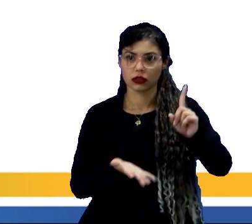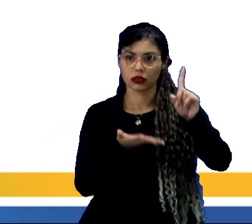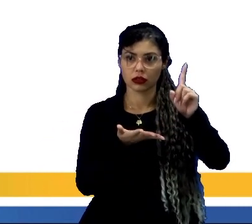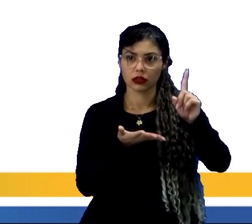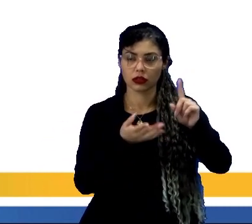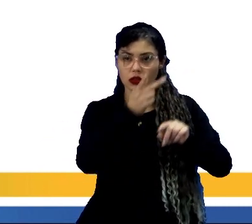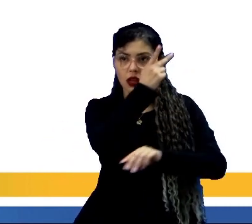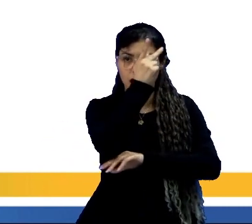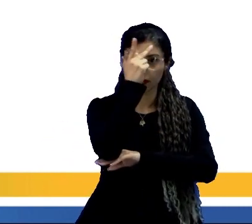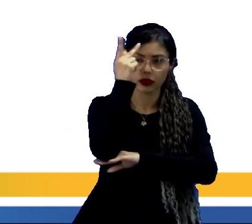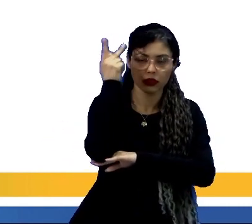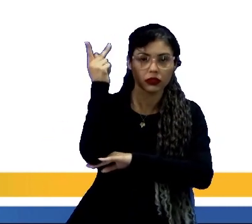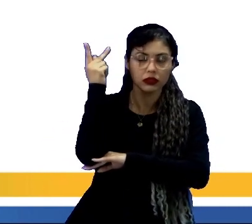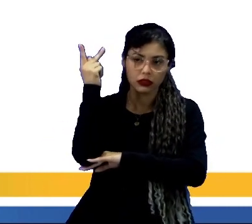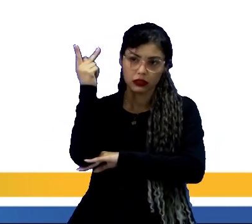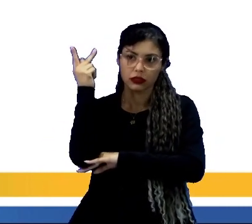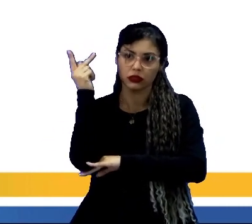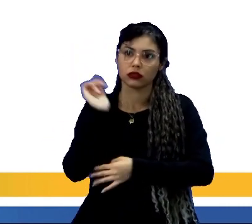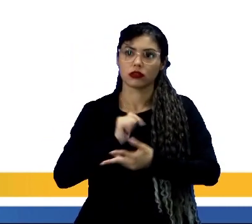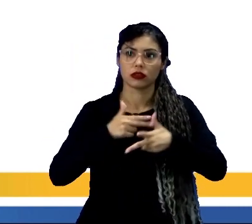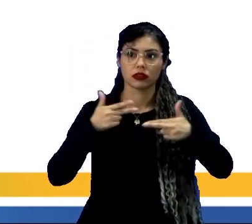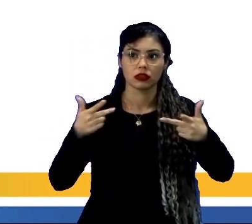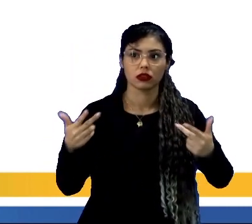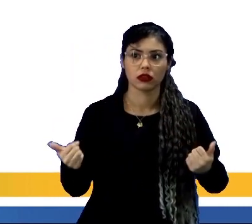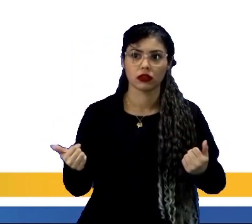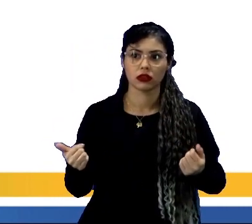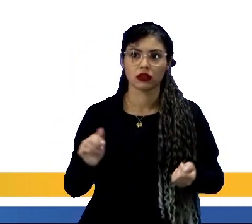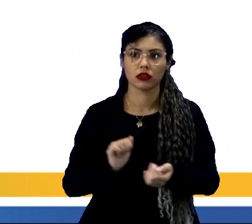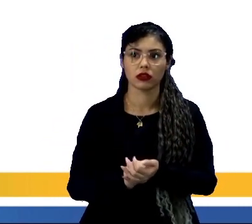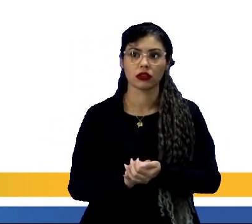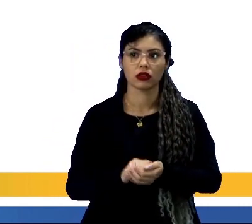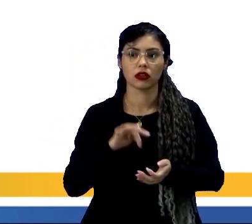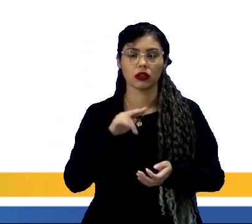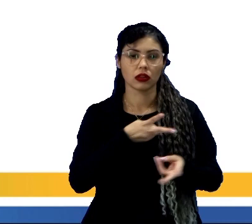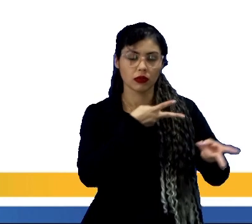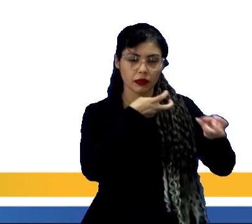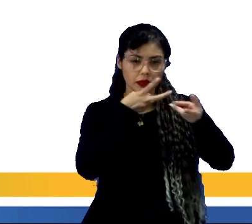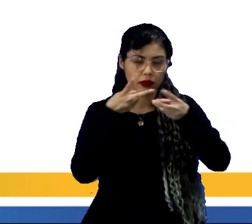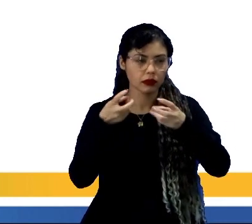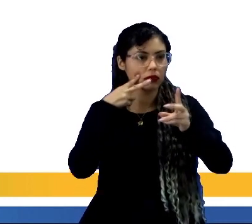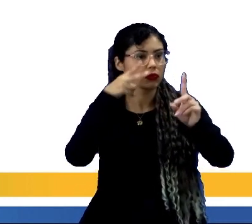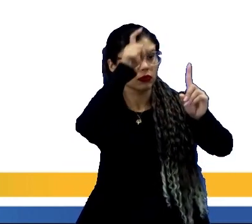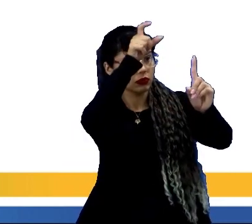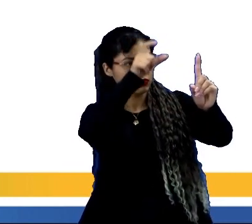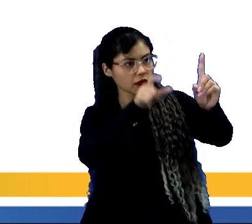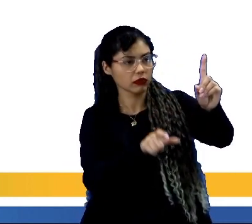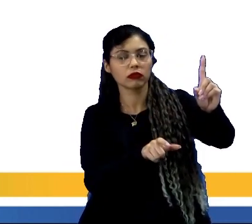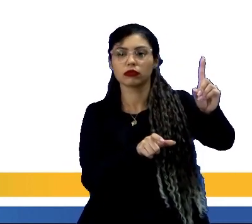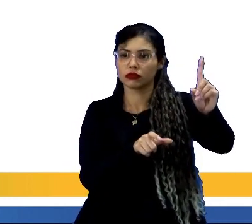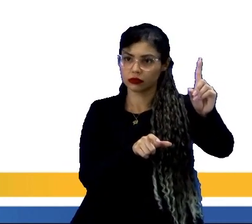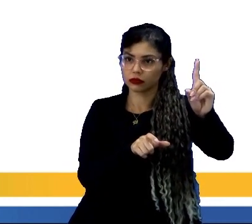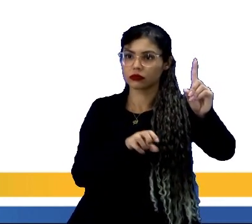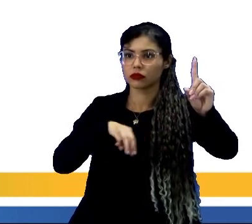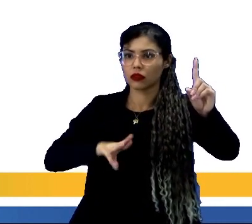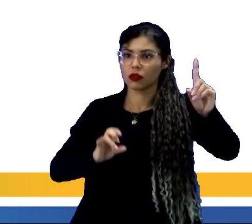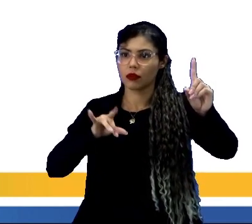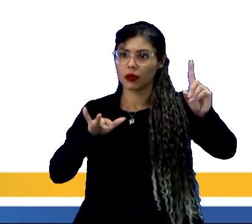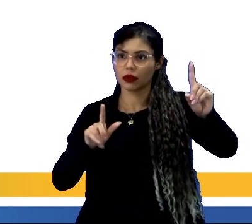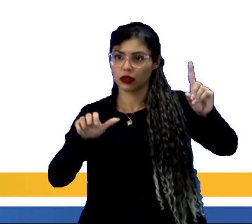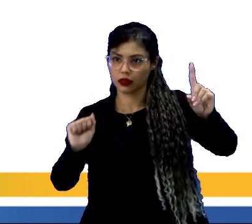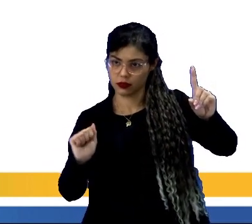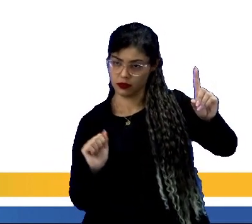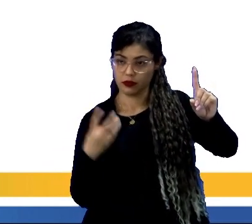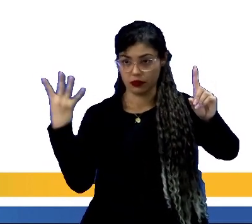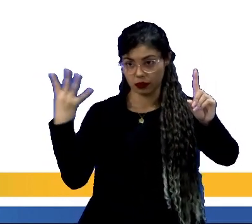para comemorar os efeitos de uma pessoa ou coisa ilustre e notável. Um memorial. Olha